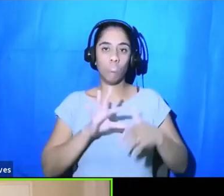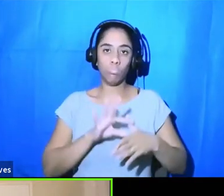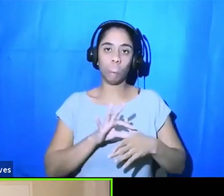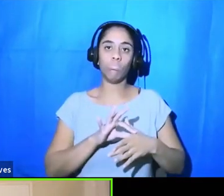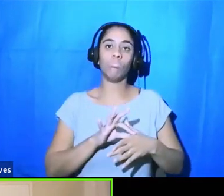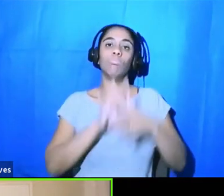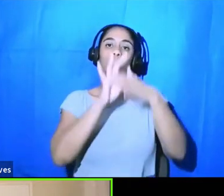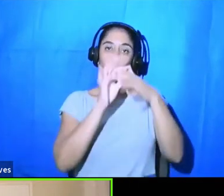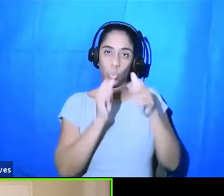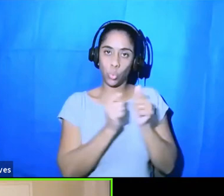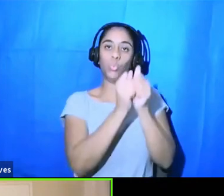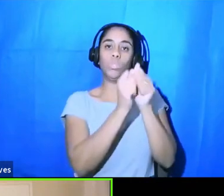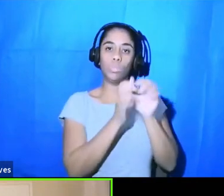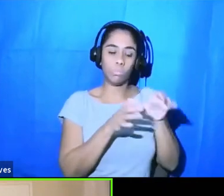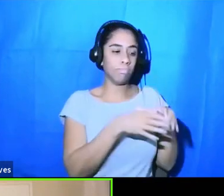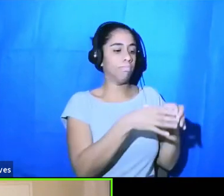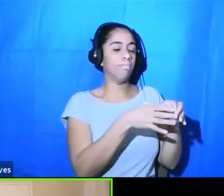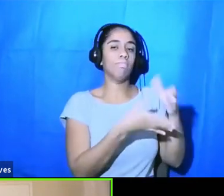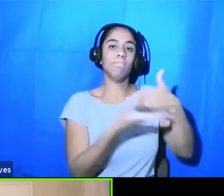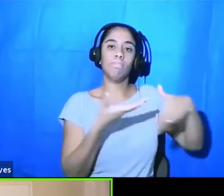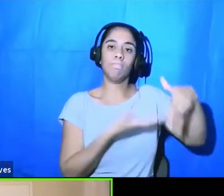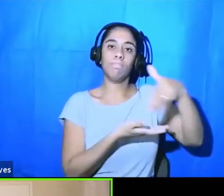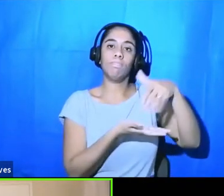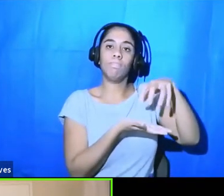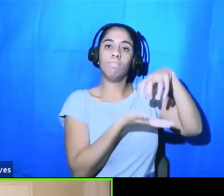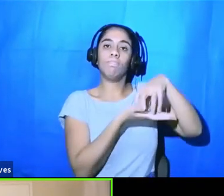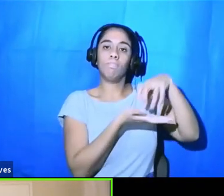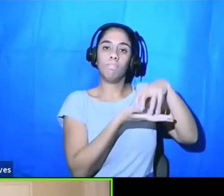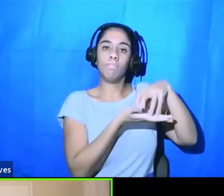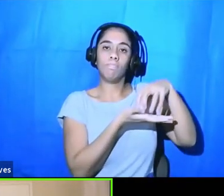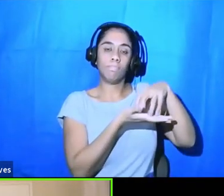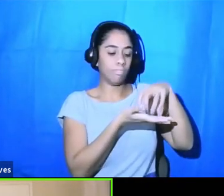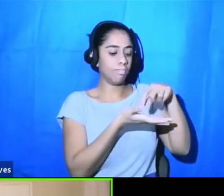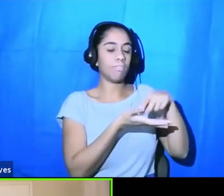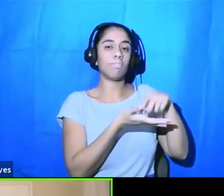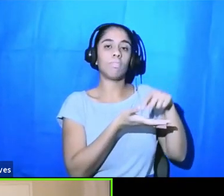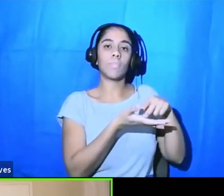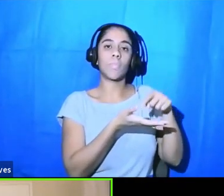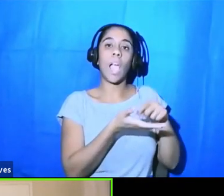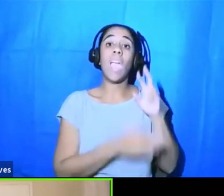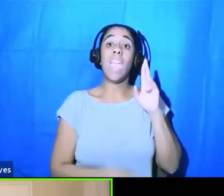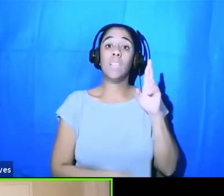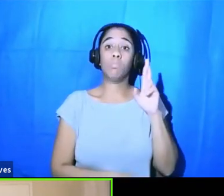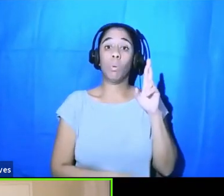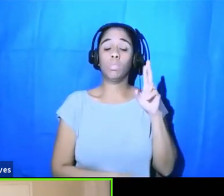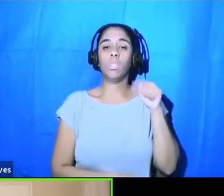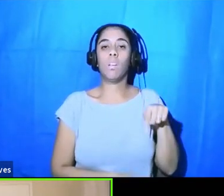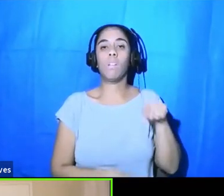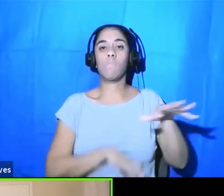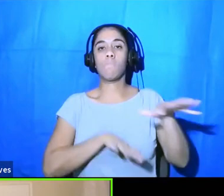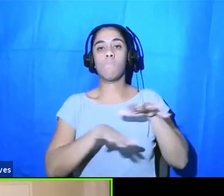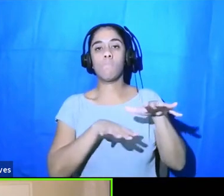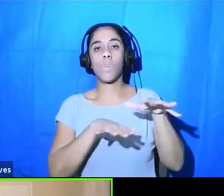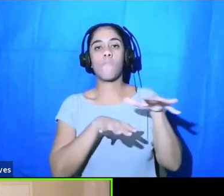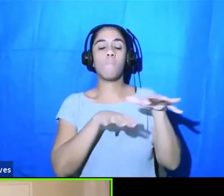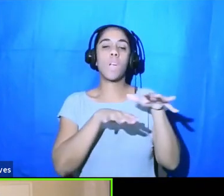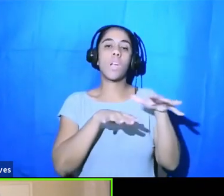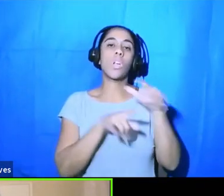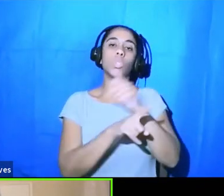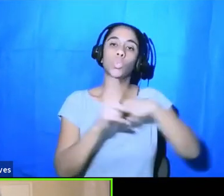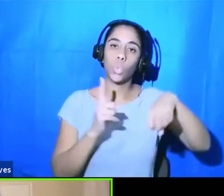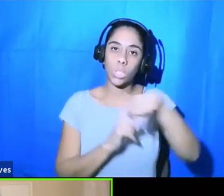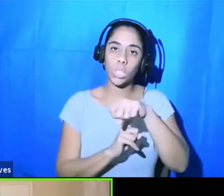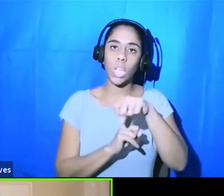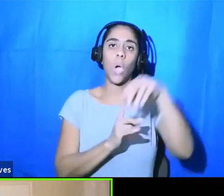sectores do movimento social que estamos na Convenção Constitucional, dentro e fora, impulsando um processo que